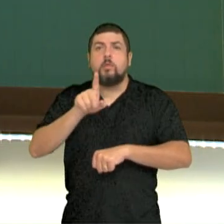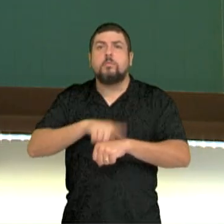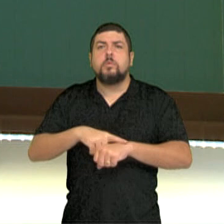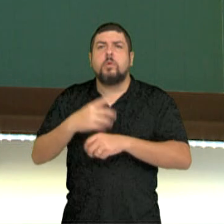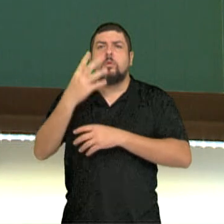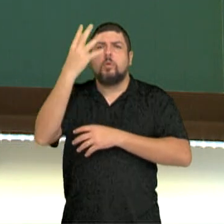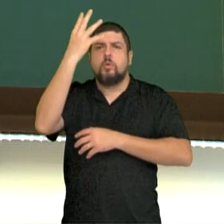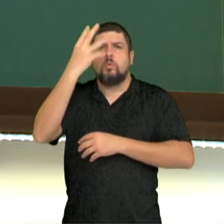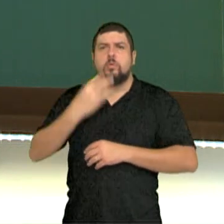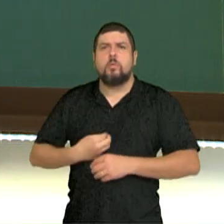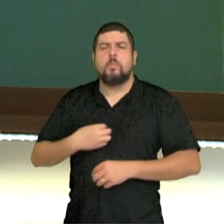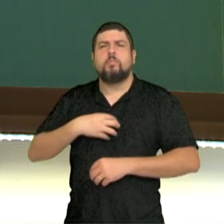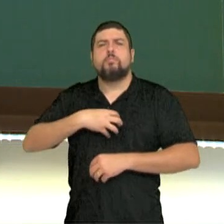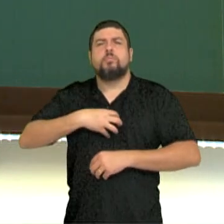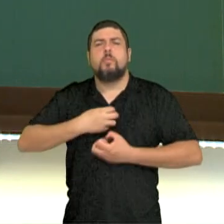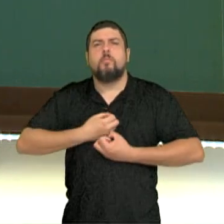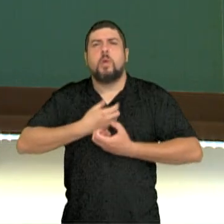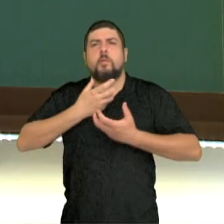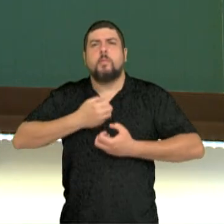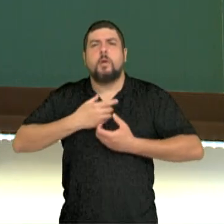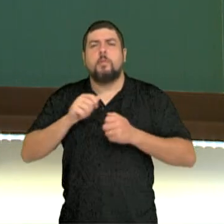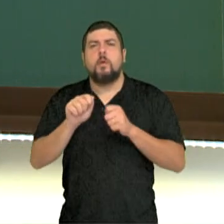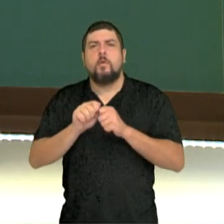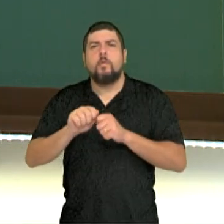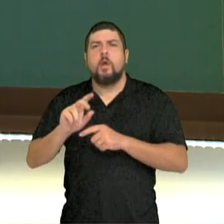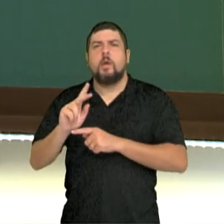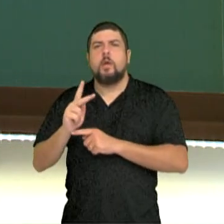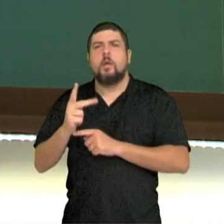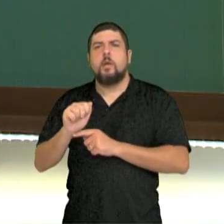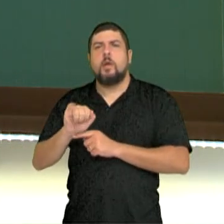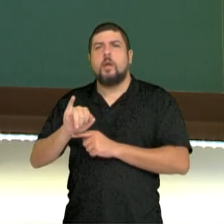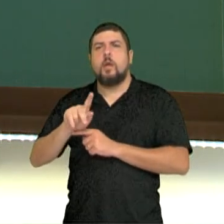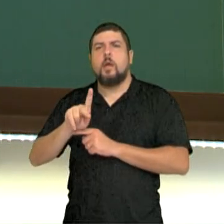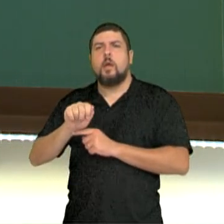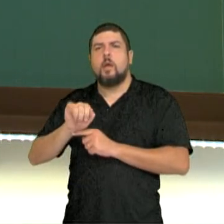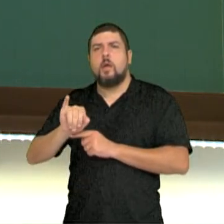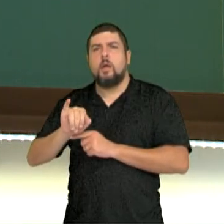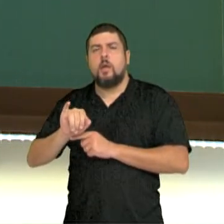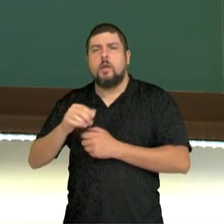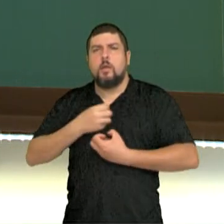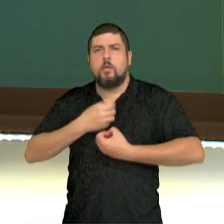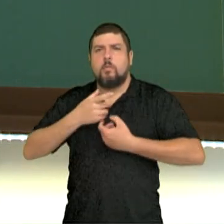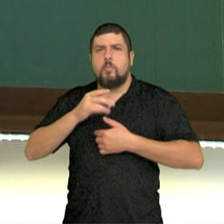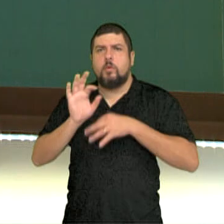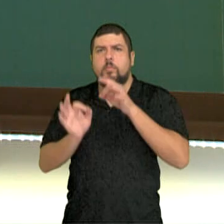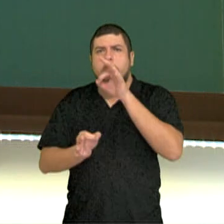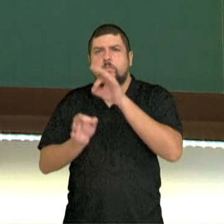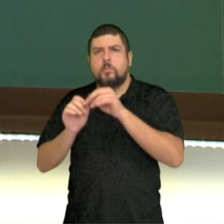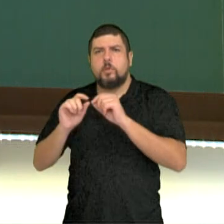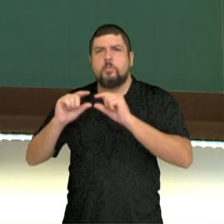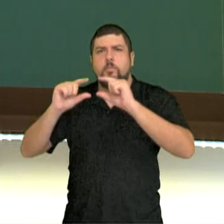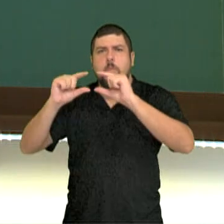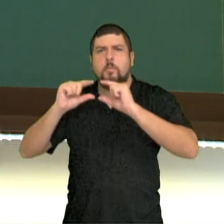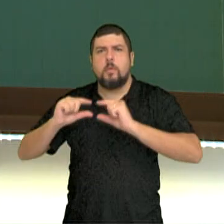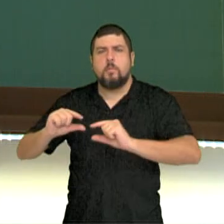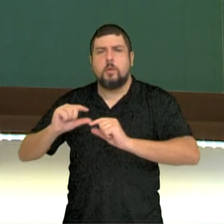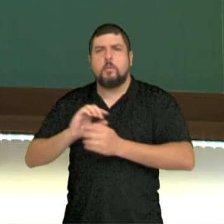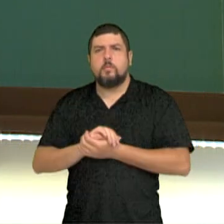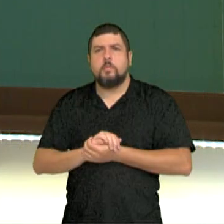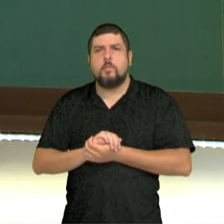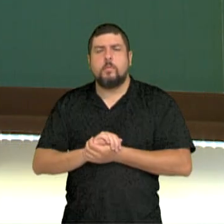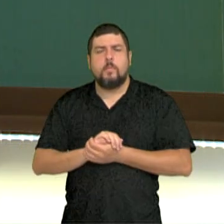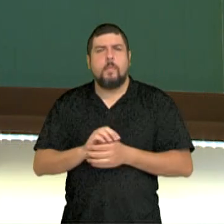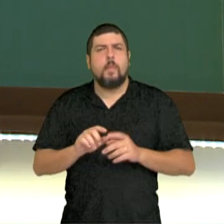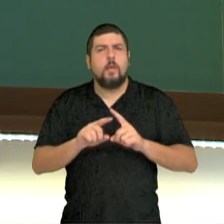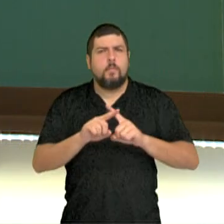faz o haikai, que é aquele poema menorzinho. Você percebe que ele fala ali todo desse processo de escrita. Será